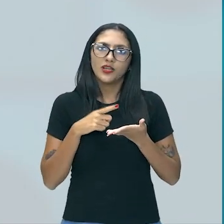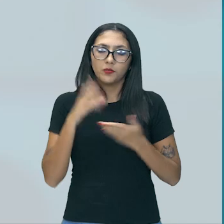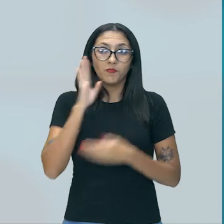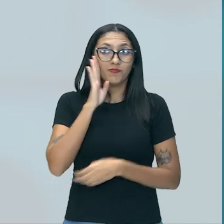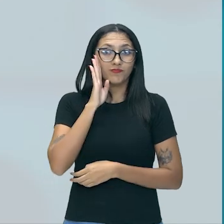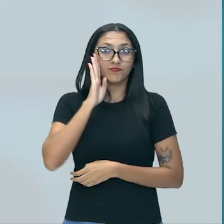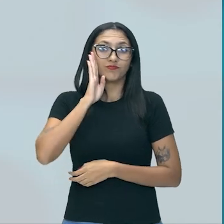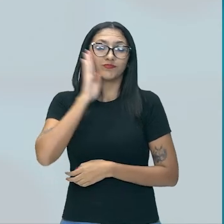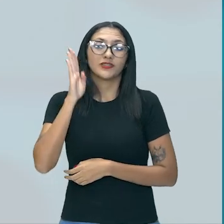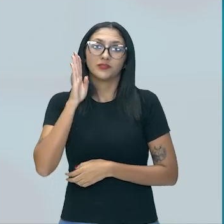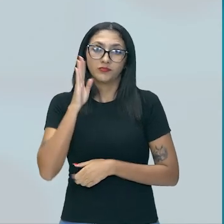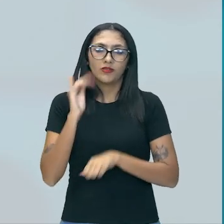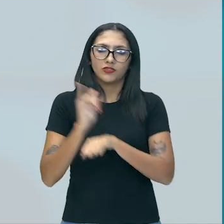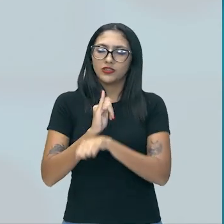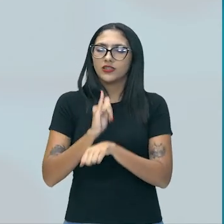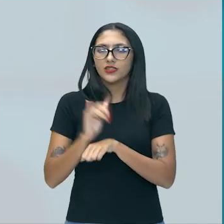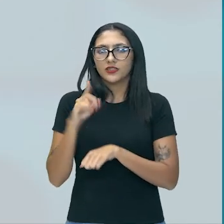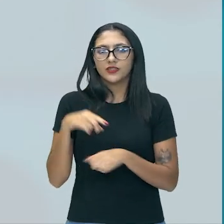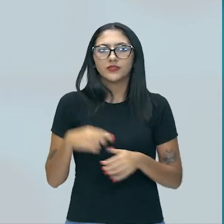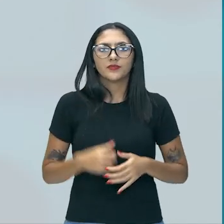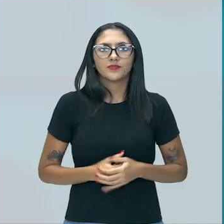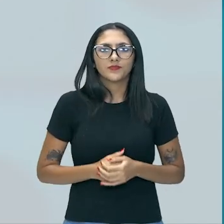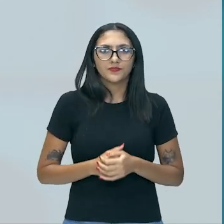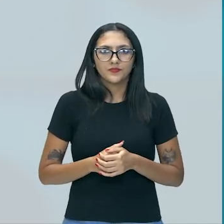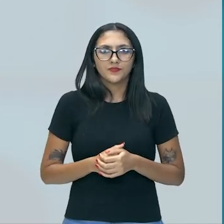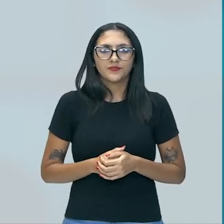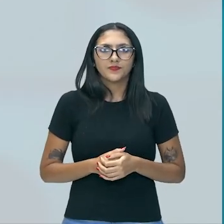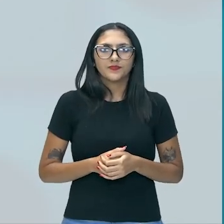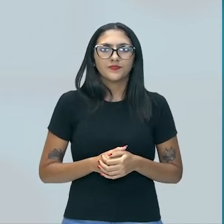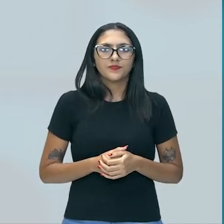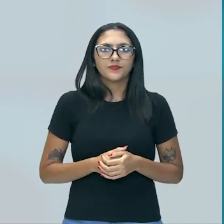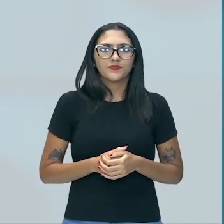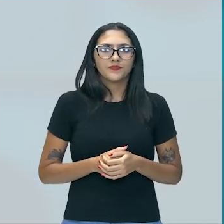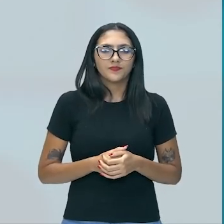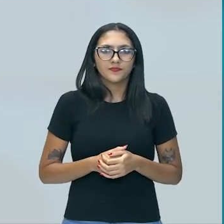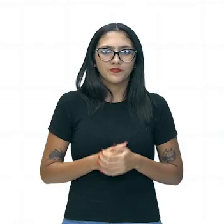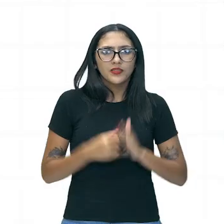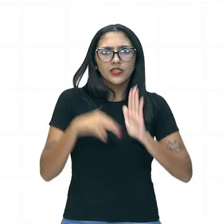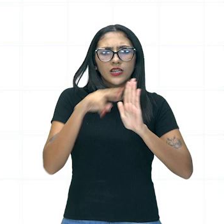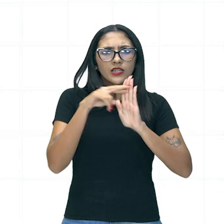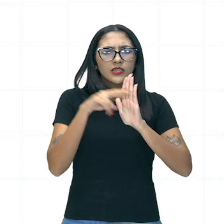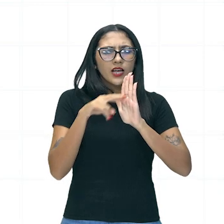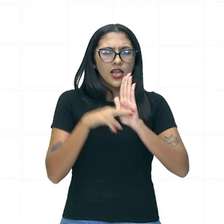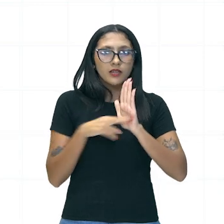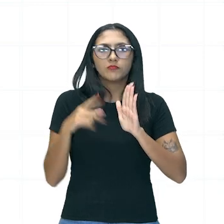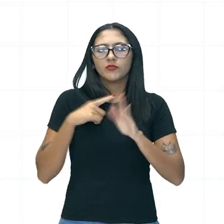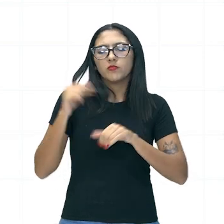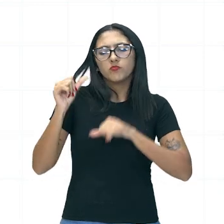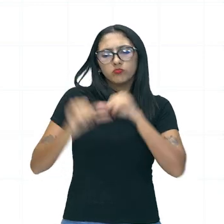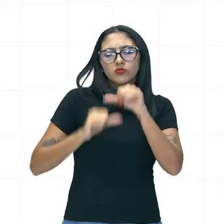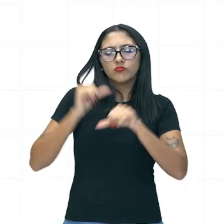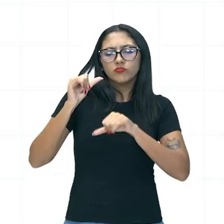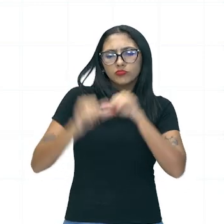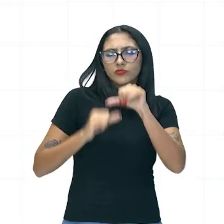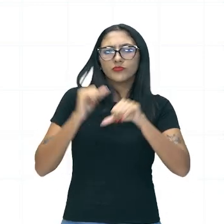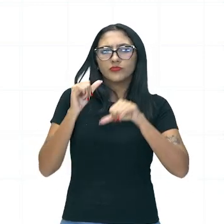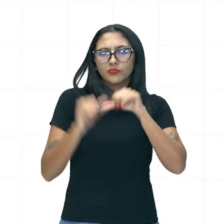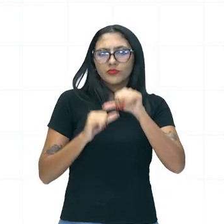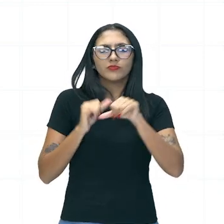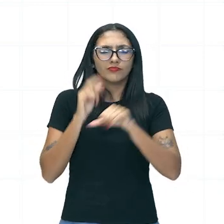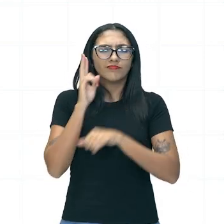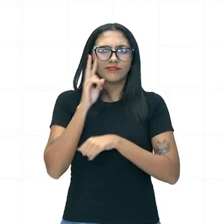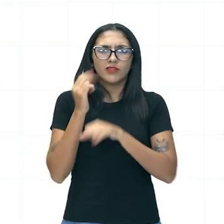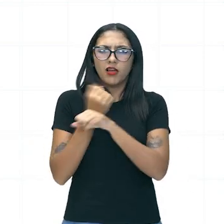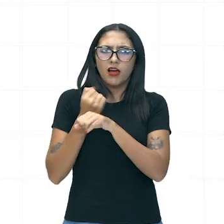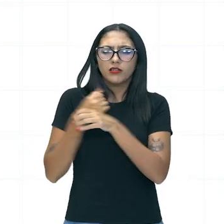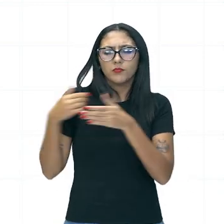dentro dessa modalidade esportiva, tá bom? E as regras elas foram mudando, né, como eu falei, com o tempo,